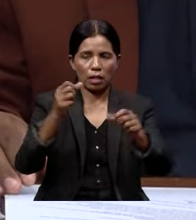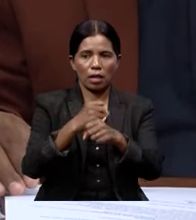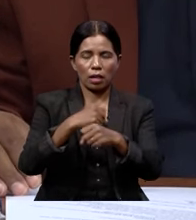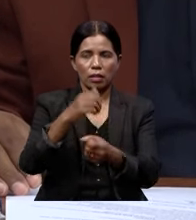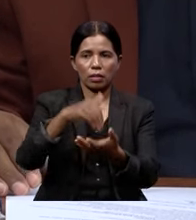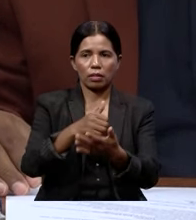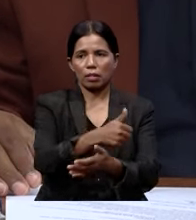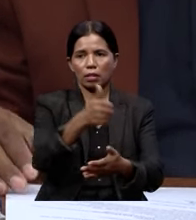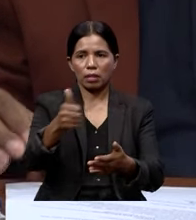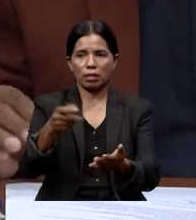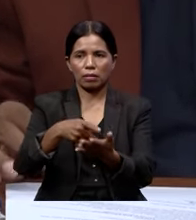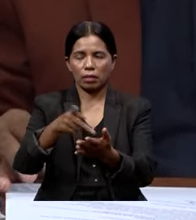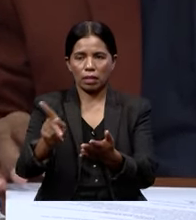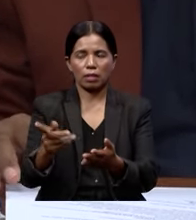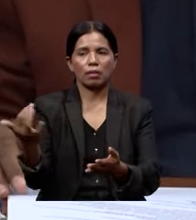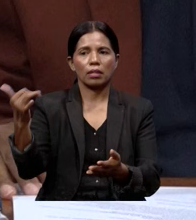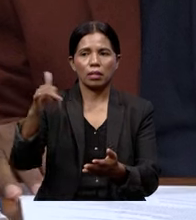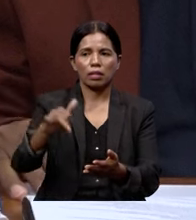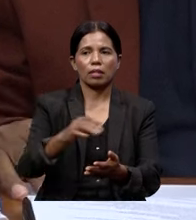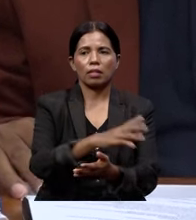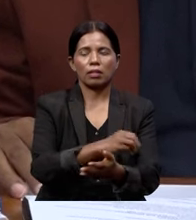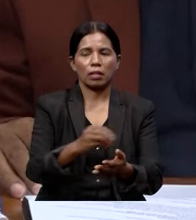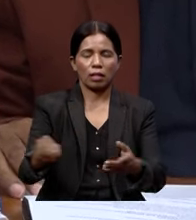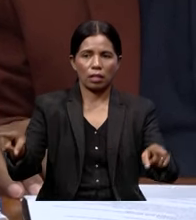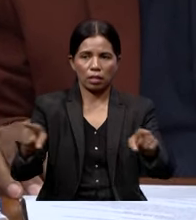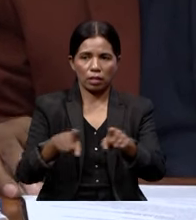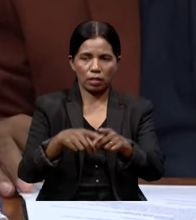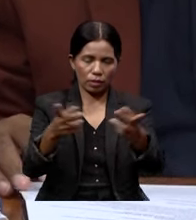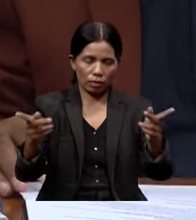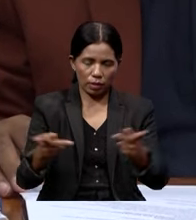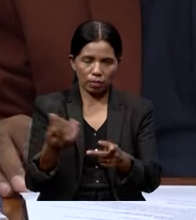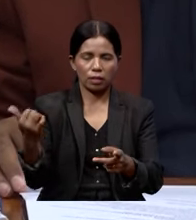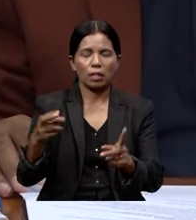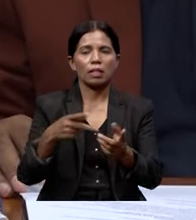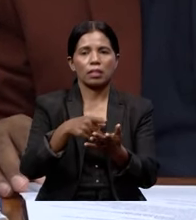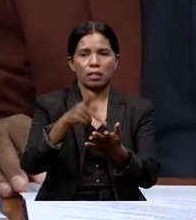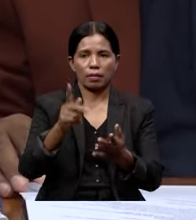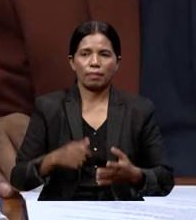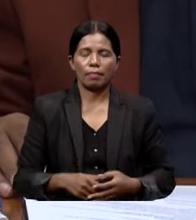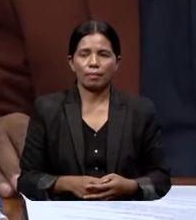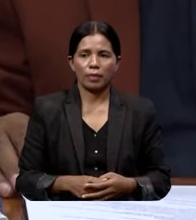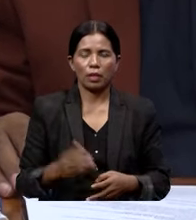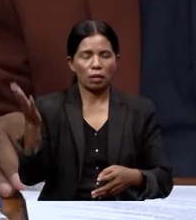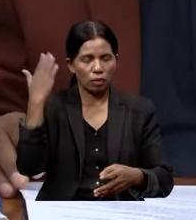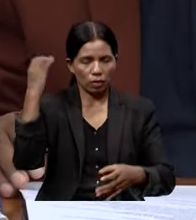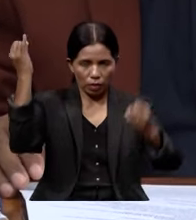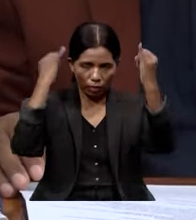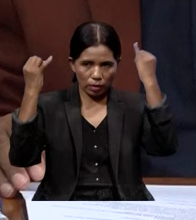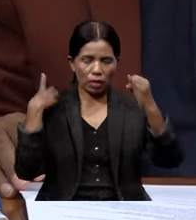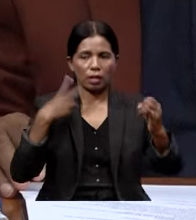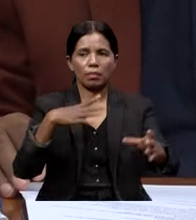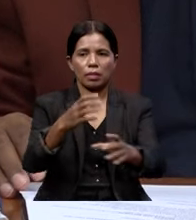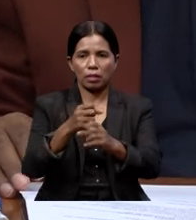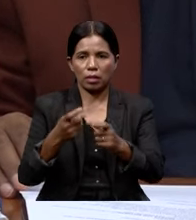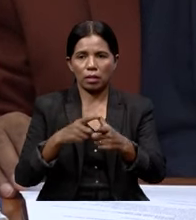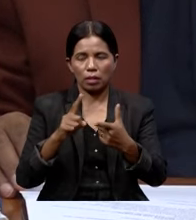dida começa a baselo fale ser nia obrigação no dar arrendatário. Portanto, o look informação am sim depois de